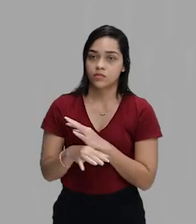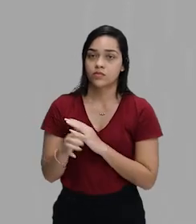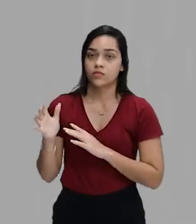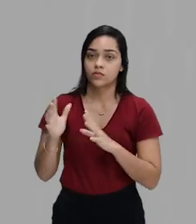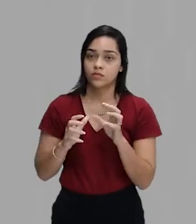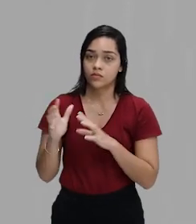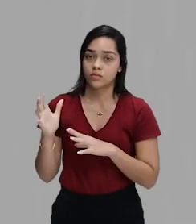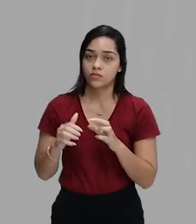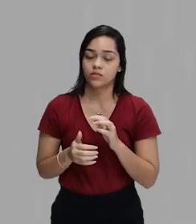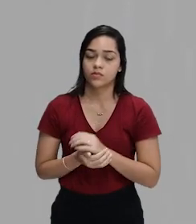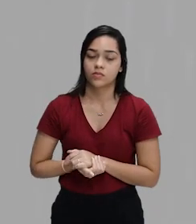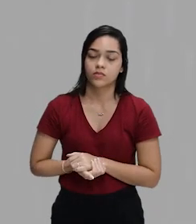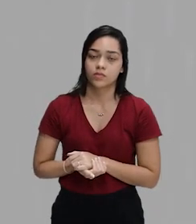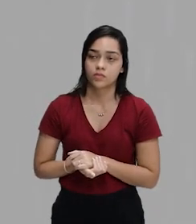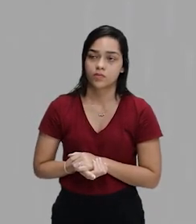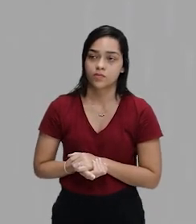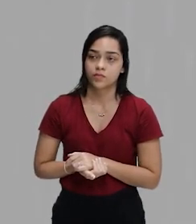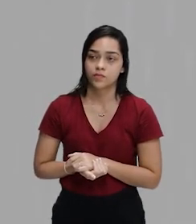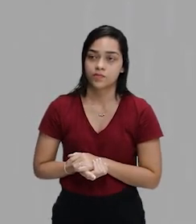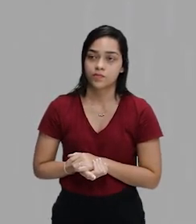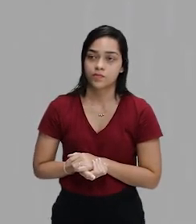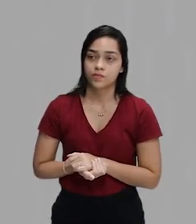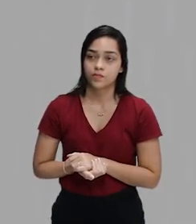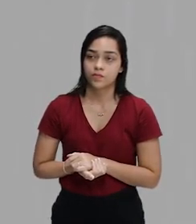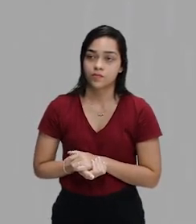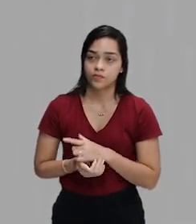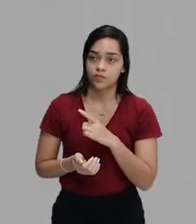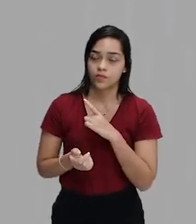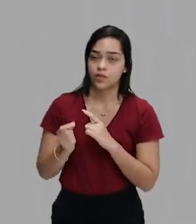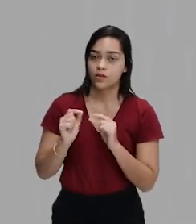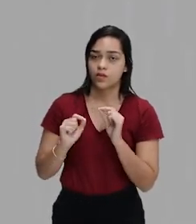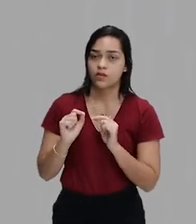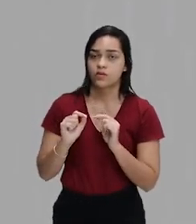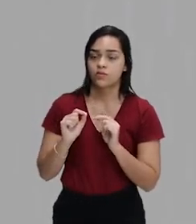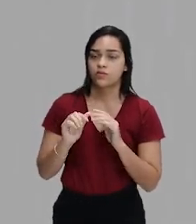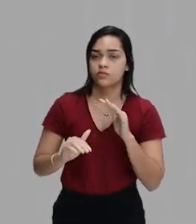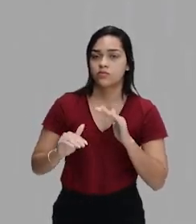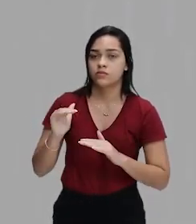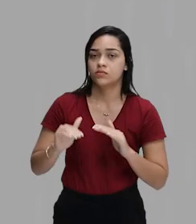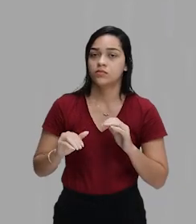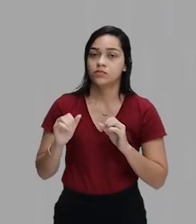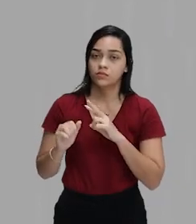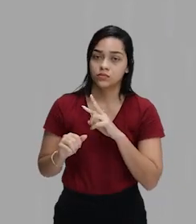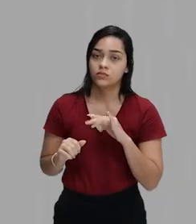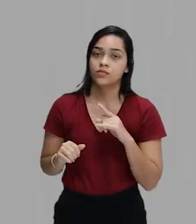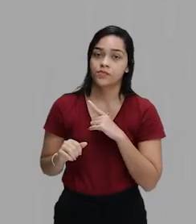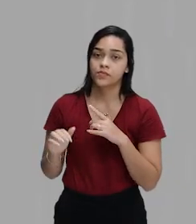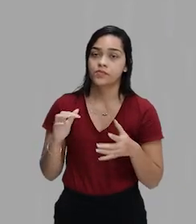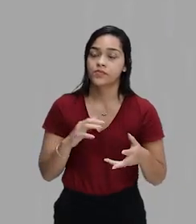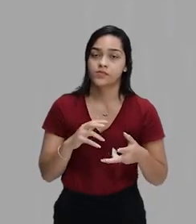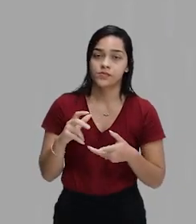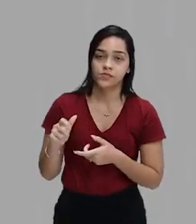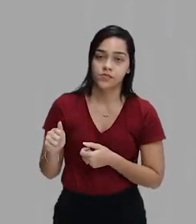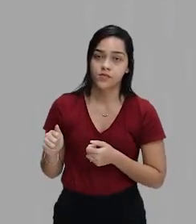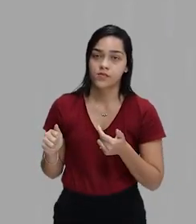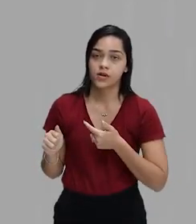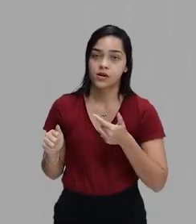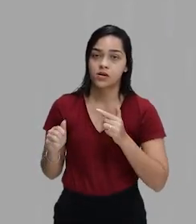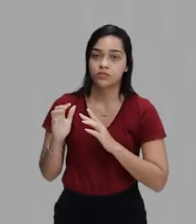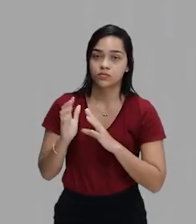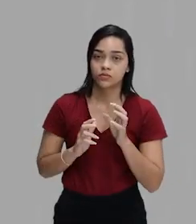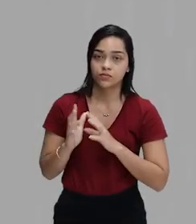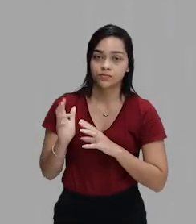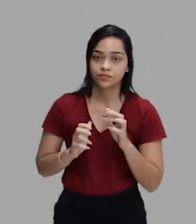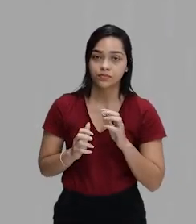guerra. Por aqui a gente tem um termômetro do que vai ser esse mundo no pós-Segunda Guerra